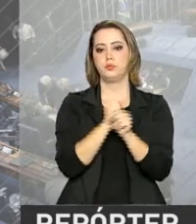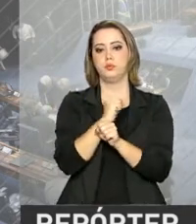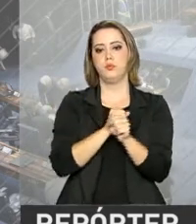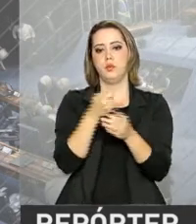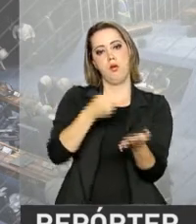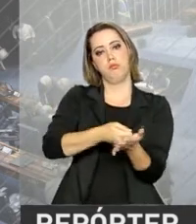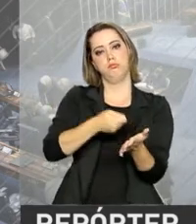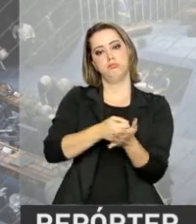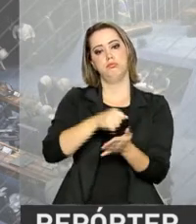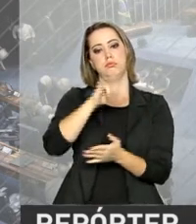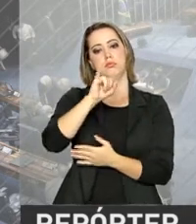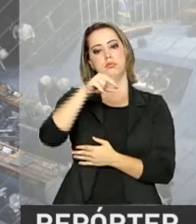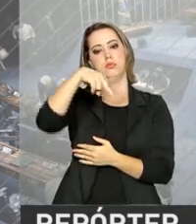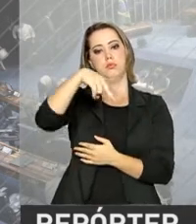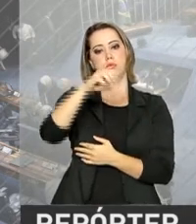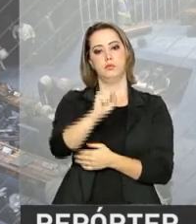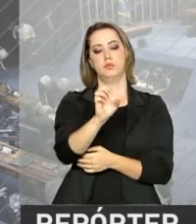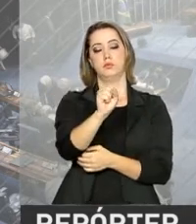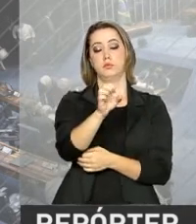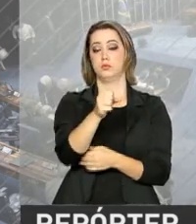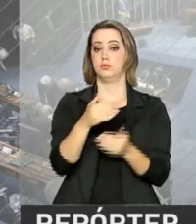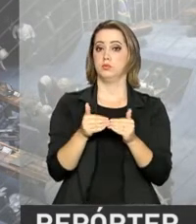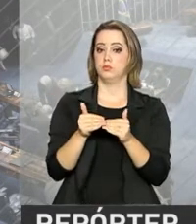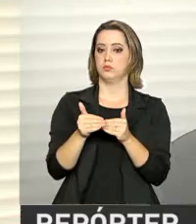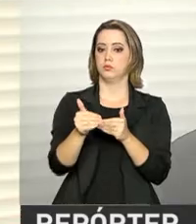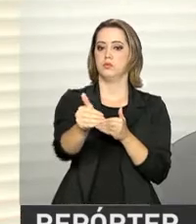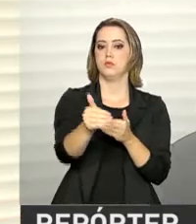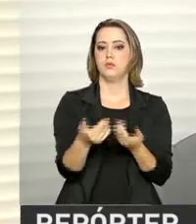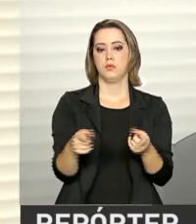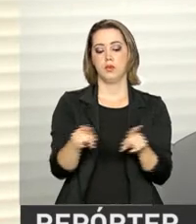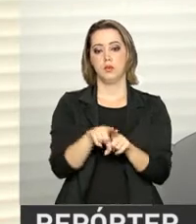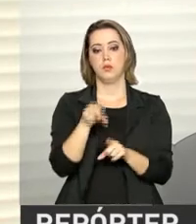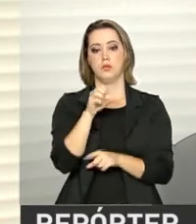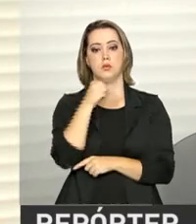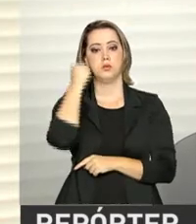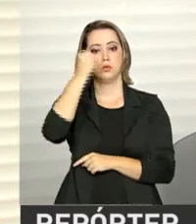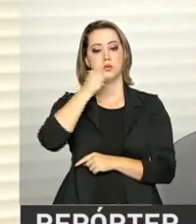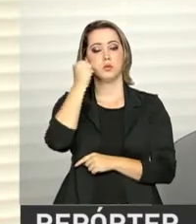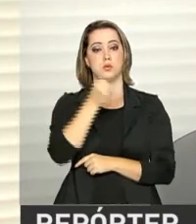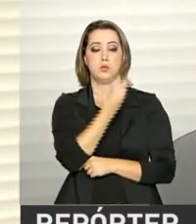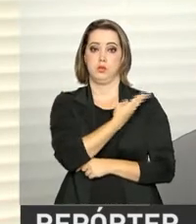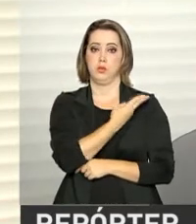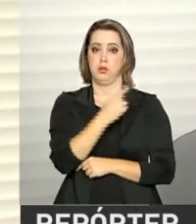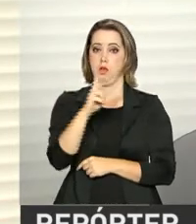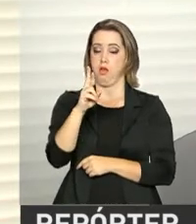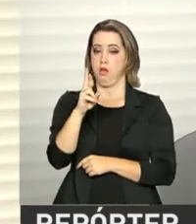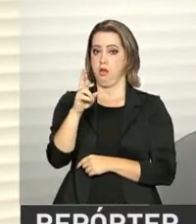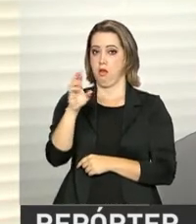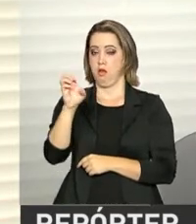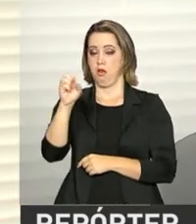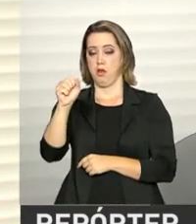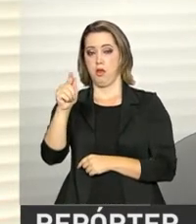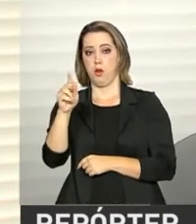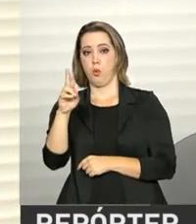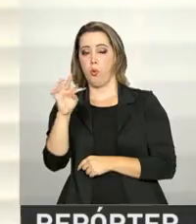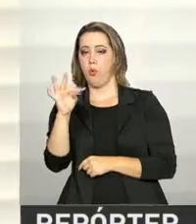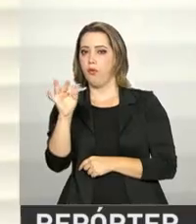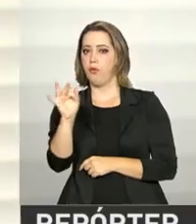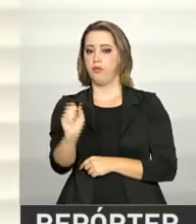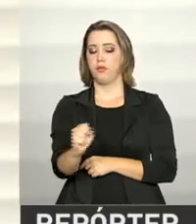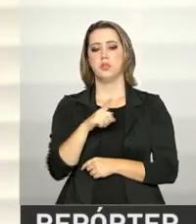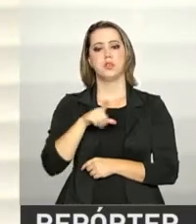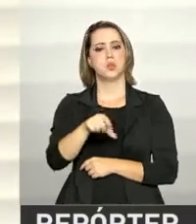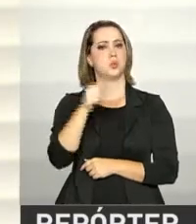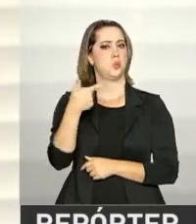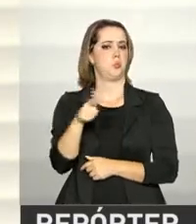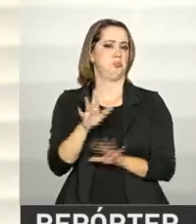aposentar com isso o benefício acaba sendo maior no senado o senador reguffe decidiu não aderir ao plano